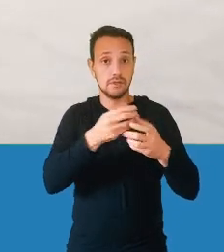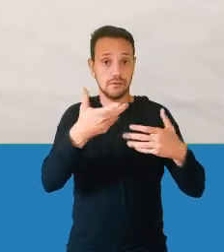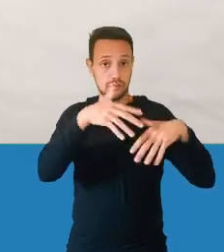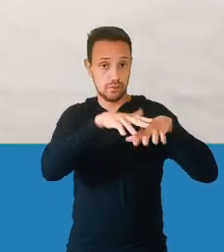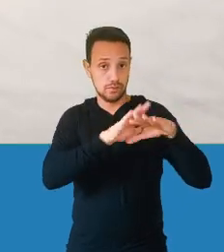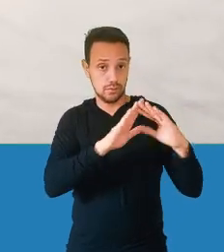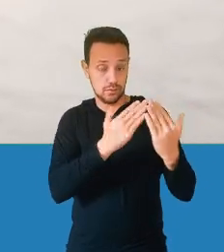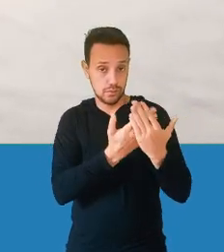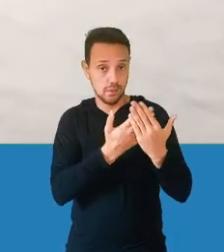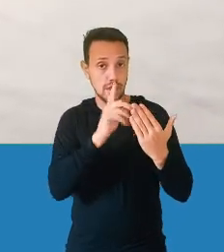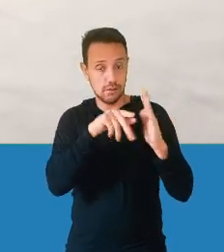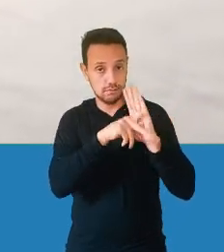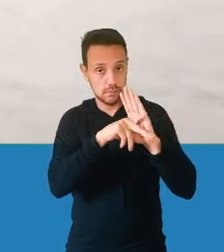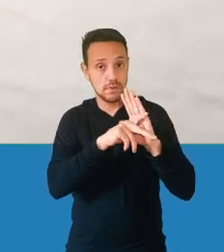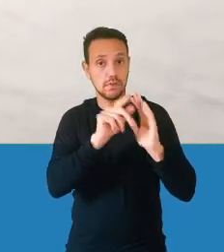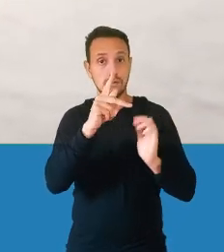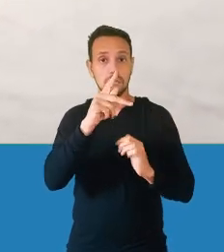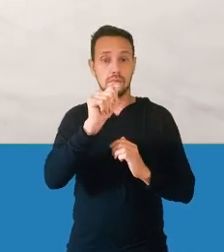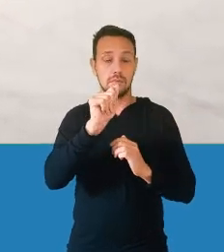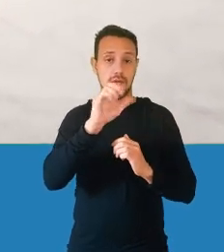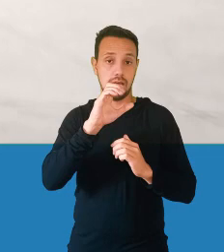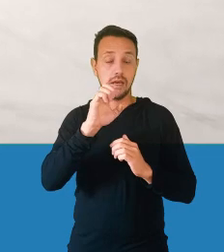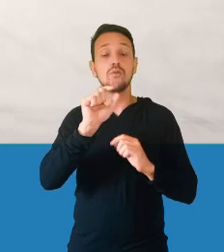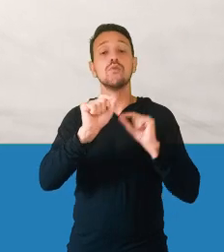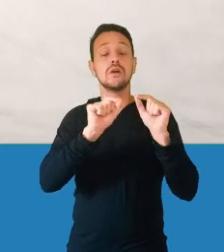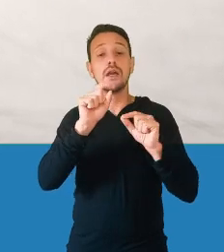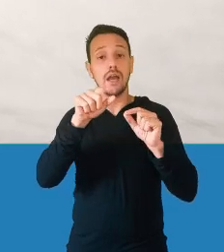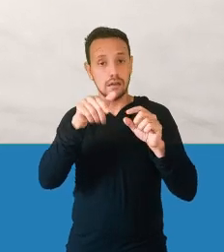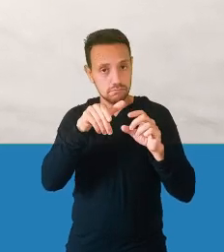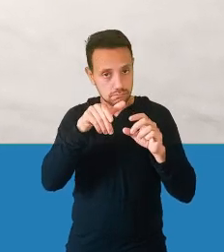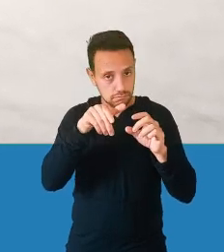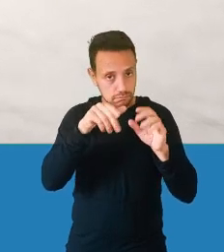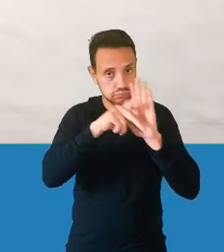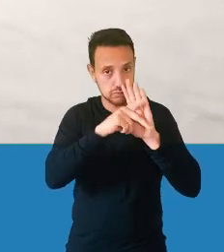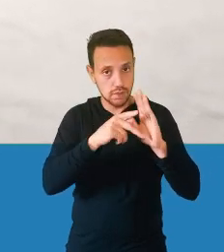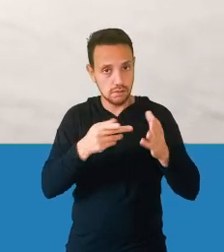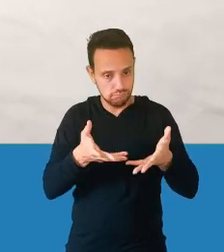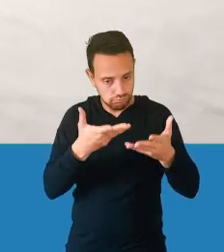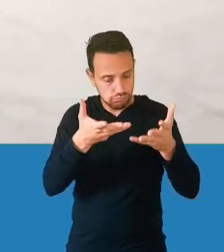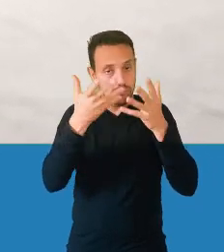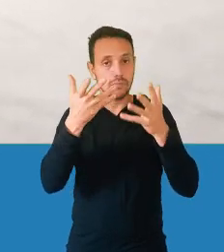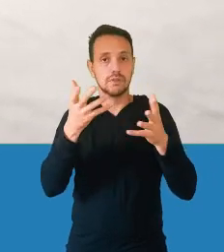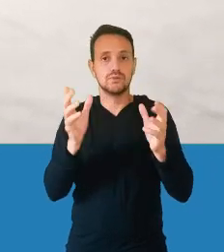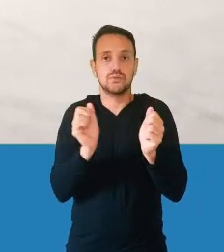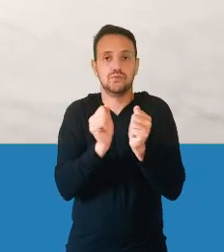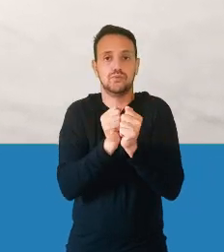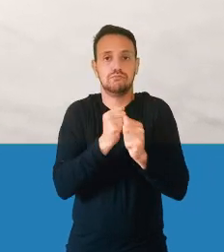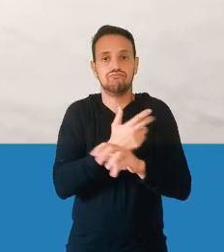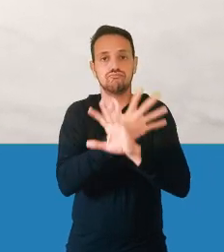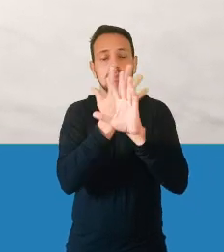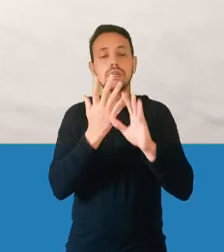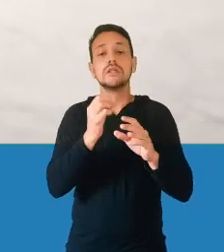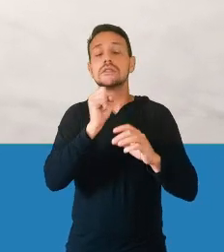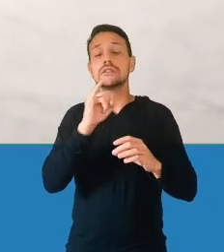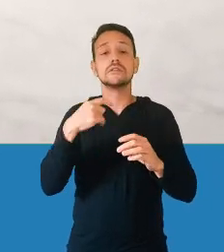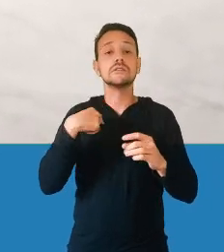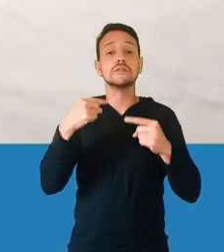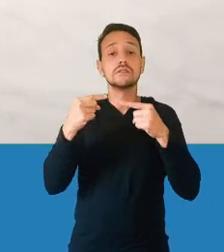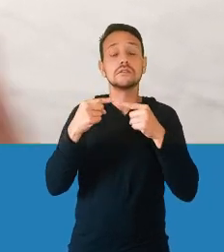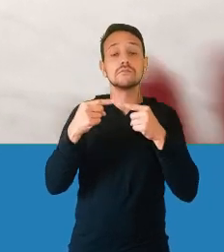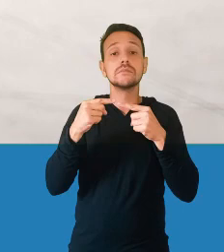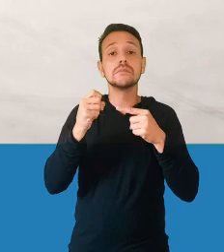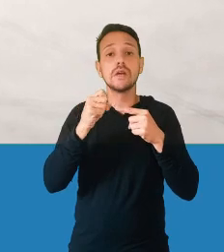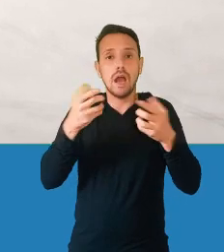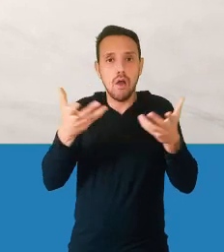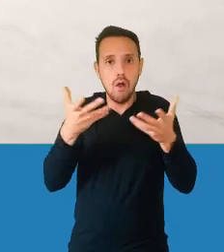do Centro de Inclusão Escolar um programa, o PAEC, Programa de Assessoria Escolar Colaborativa, que ele só faz sentido e ele